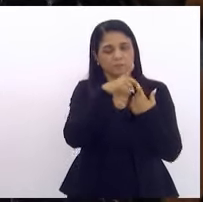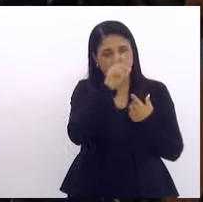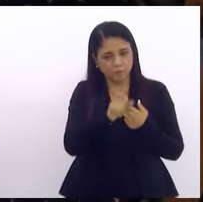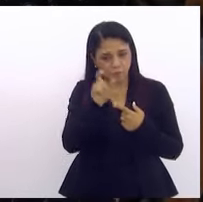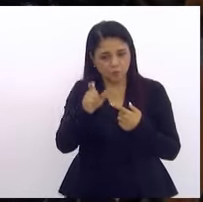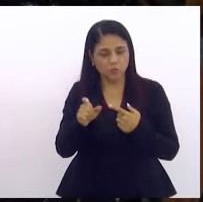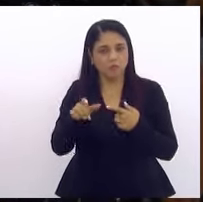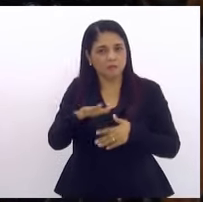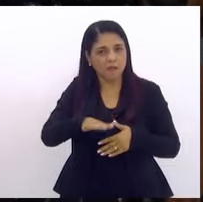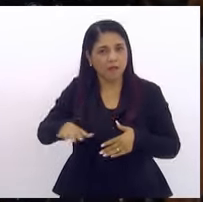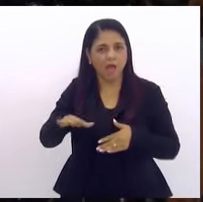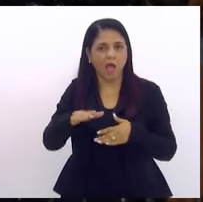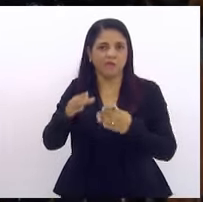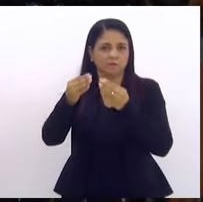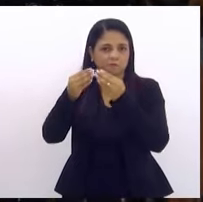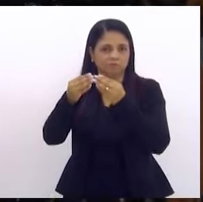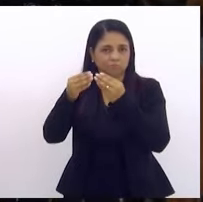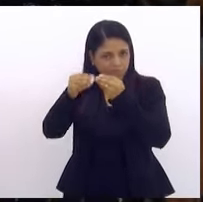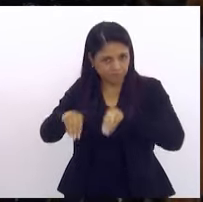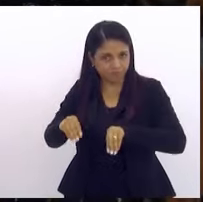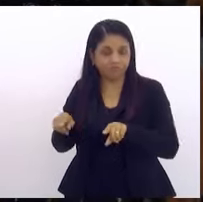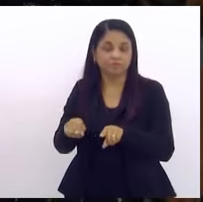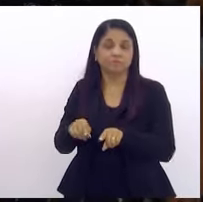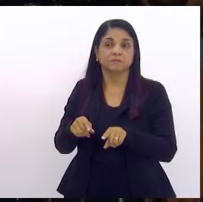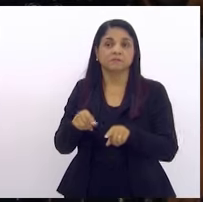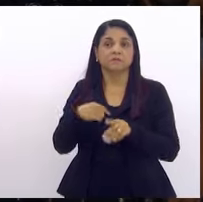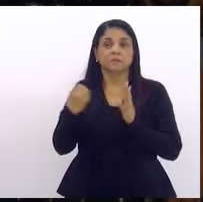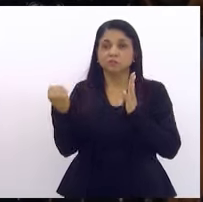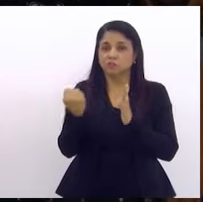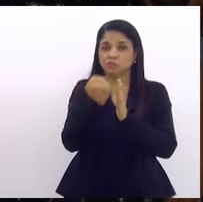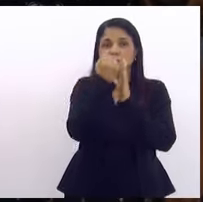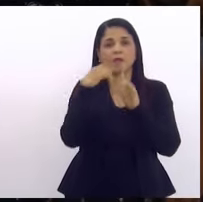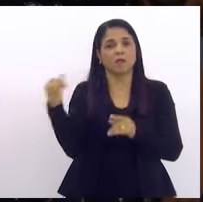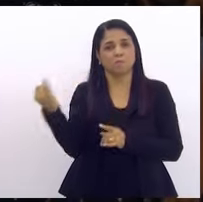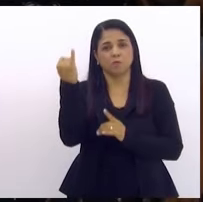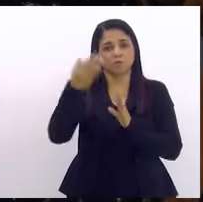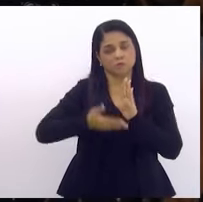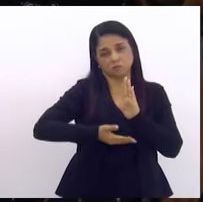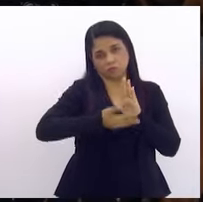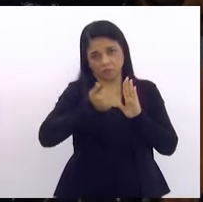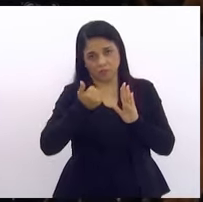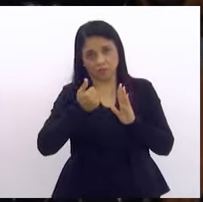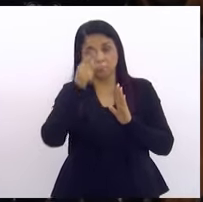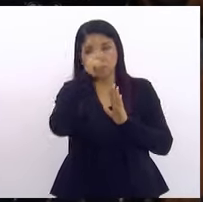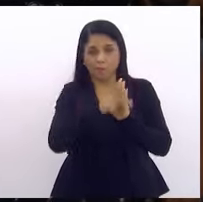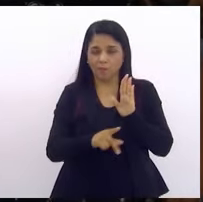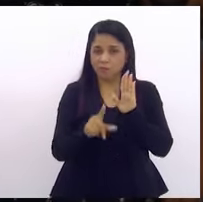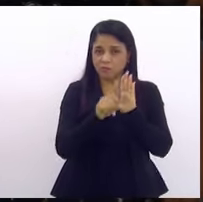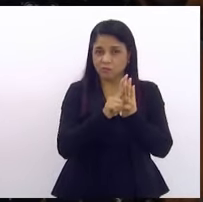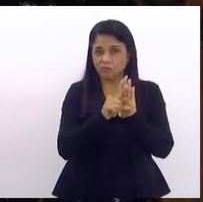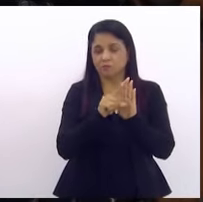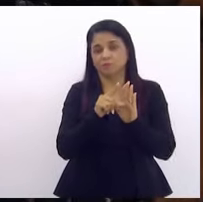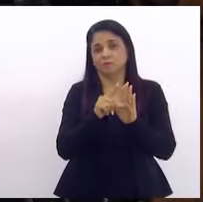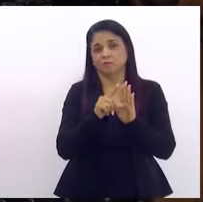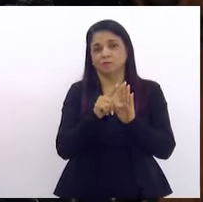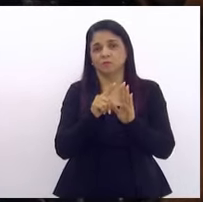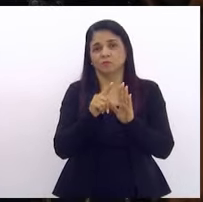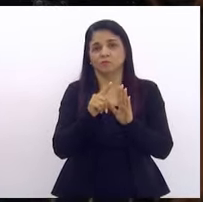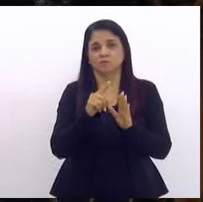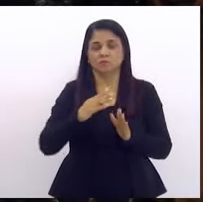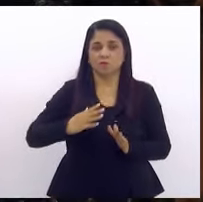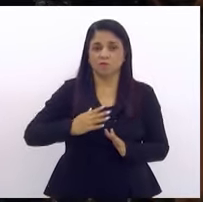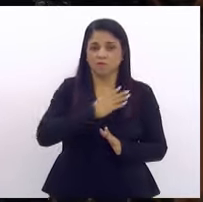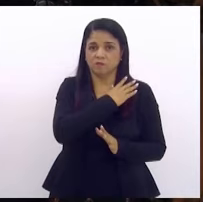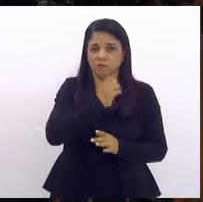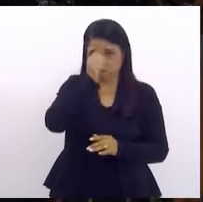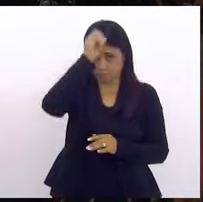áreas afetadas. E quero destacar, presidente, a importância da retirada de pauta do projeto que trata dos oficiais da saúde